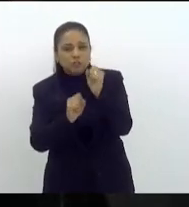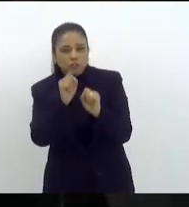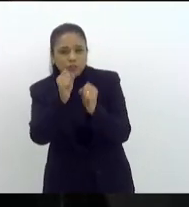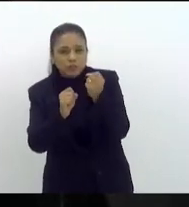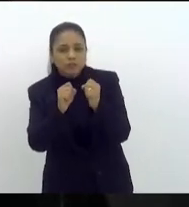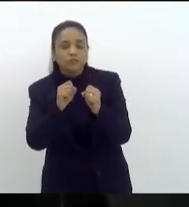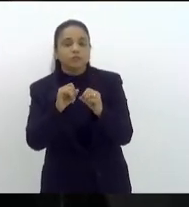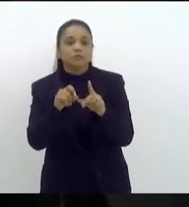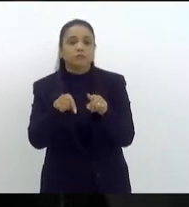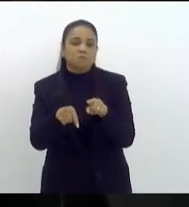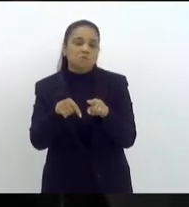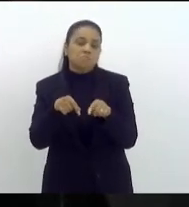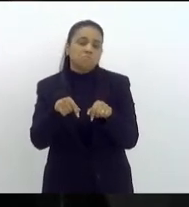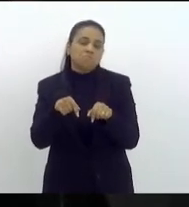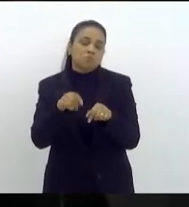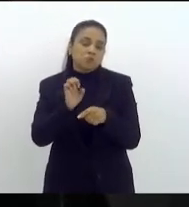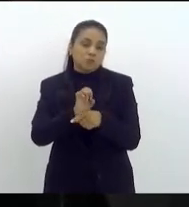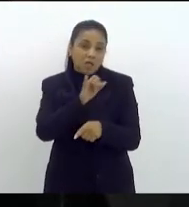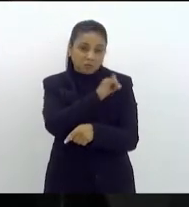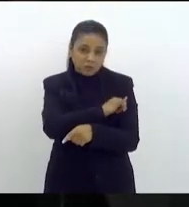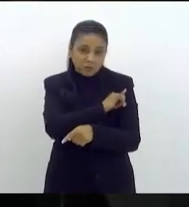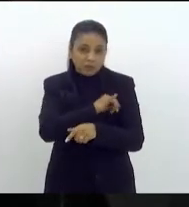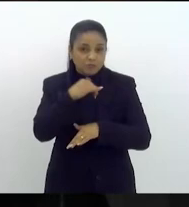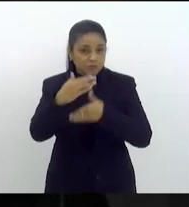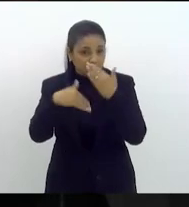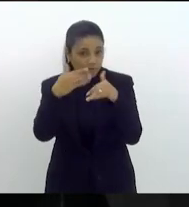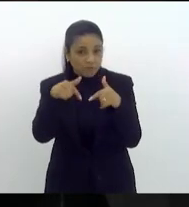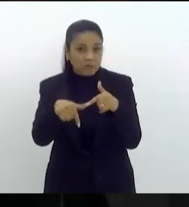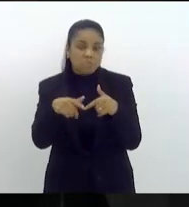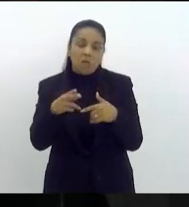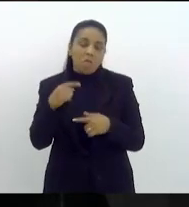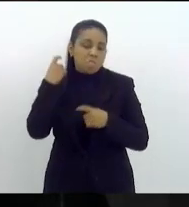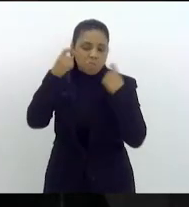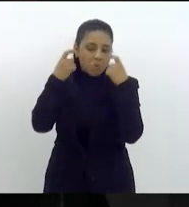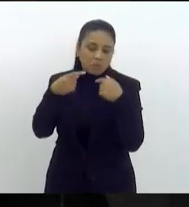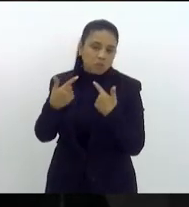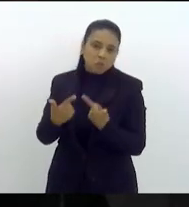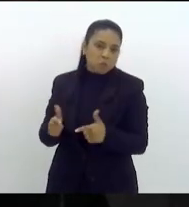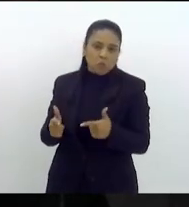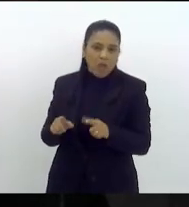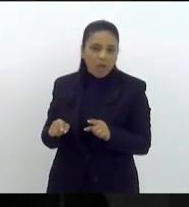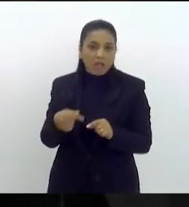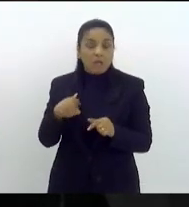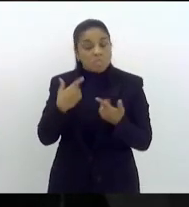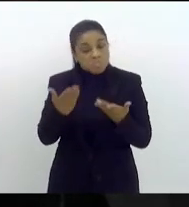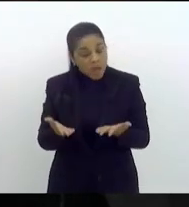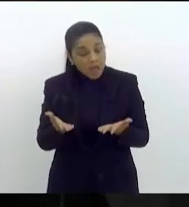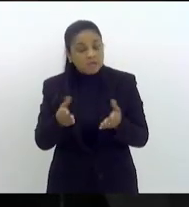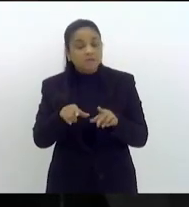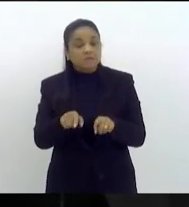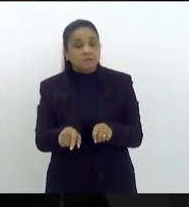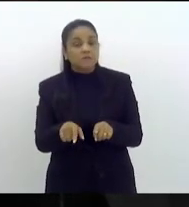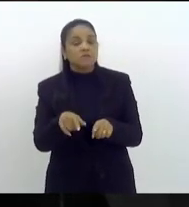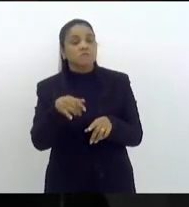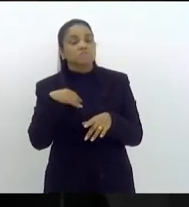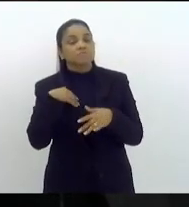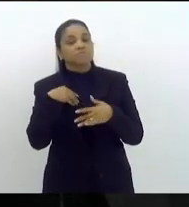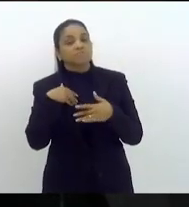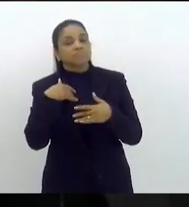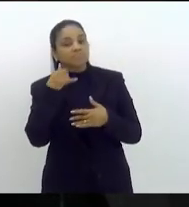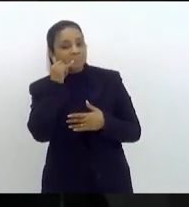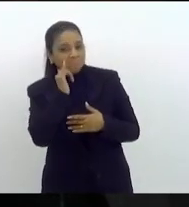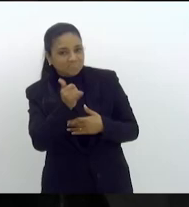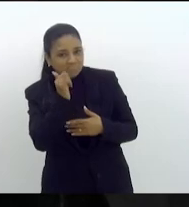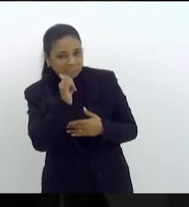não se preocupam com isso ou seja se utilizam da mesma narrativa quando lhes convém o deputado que